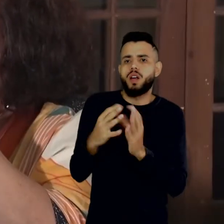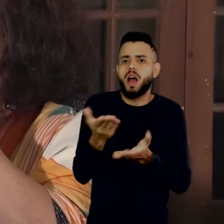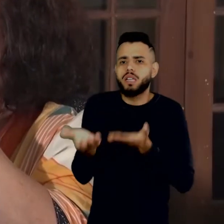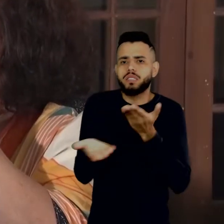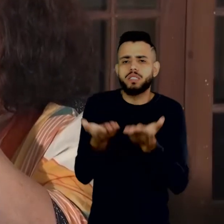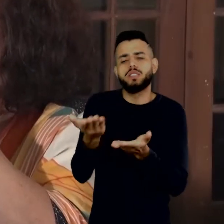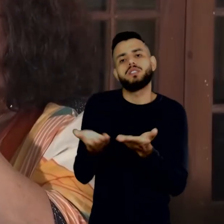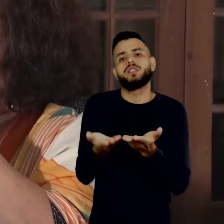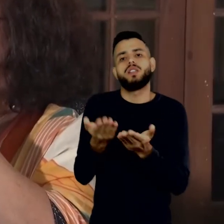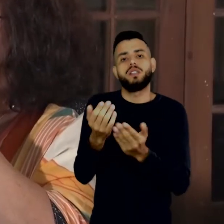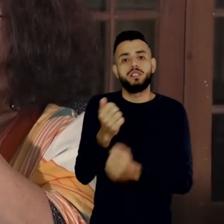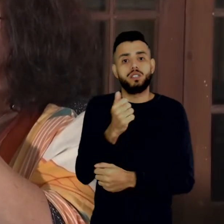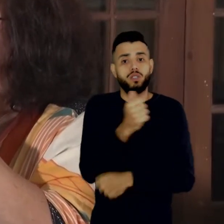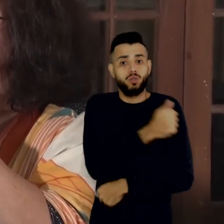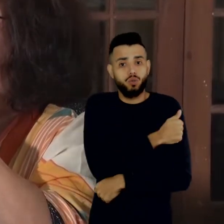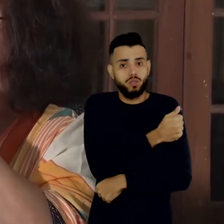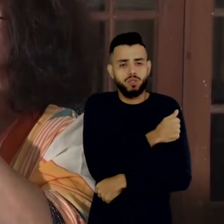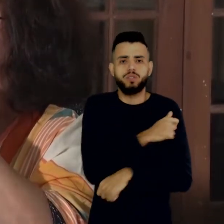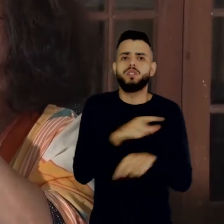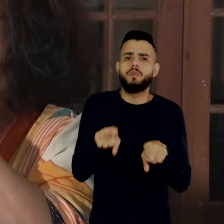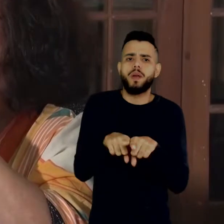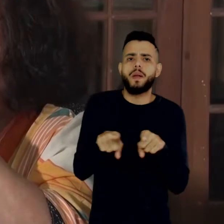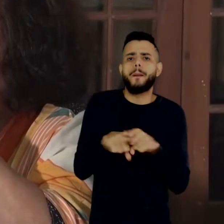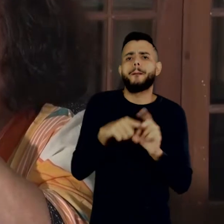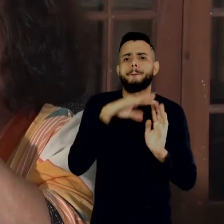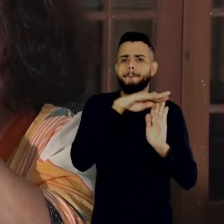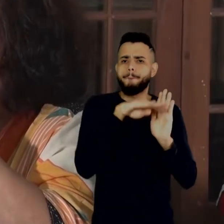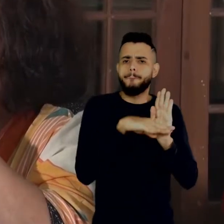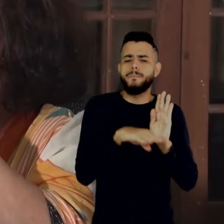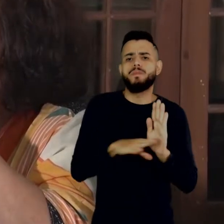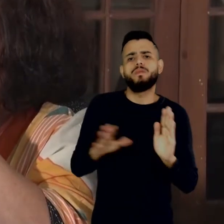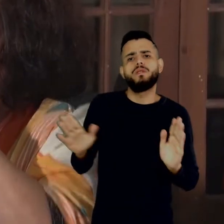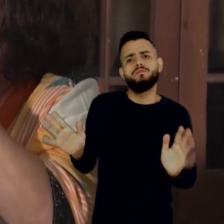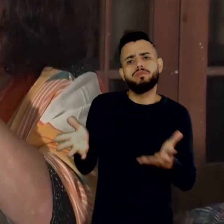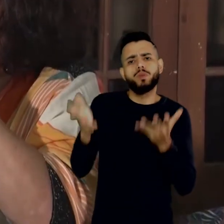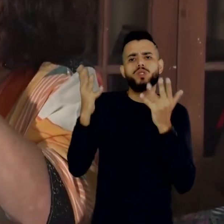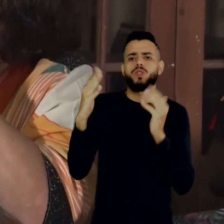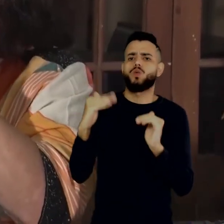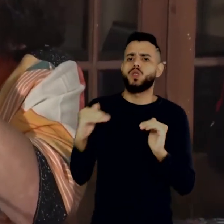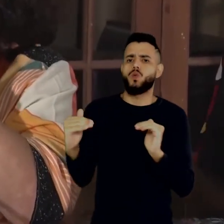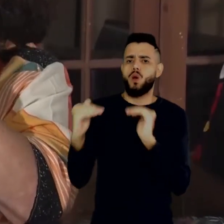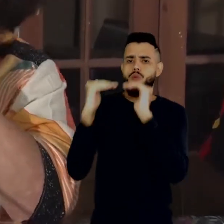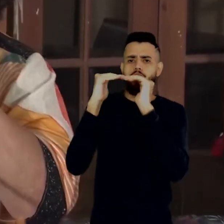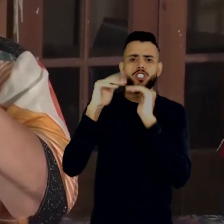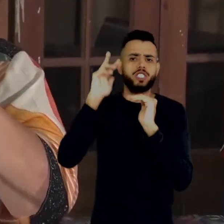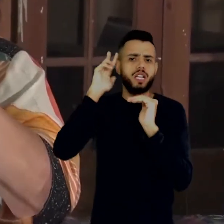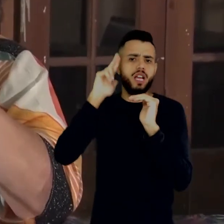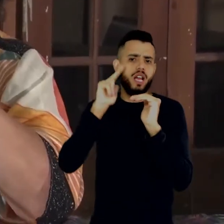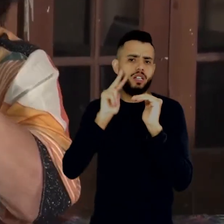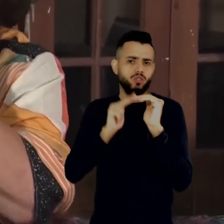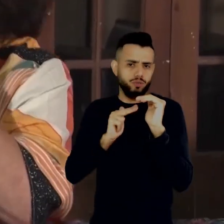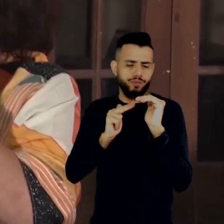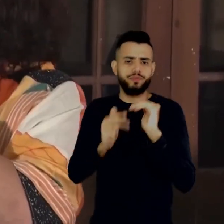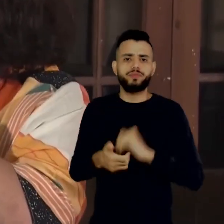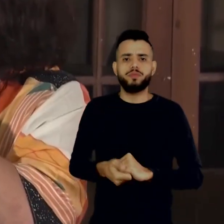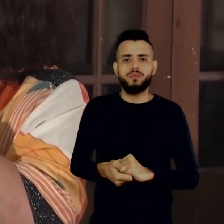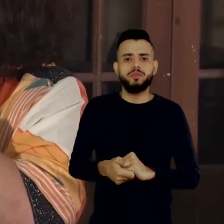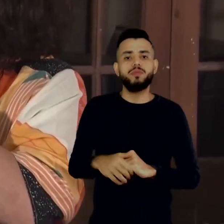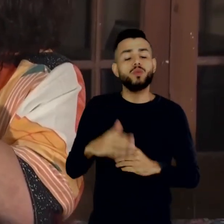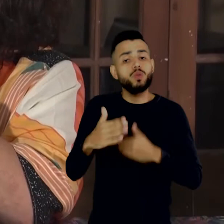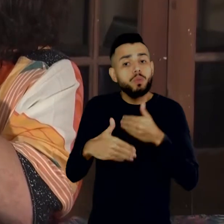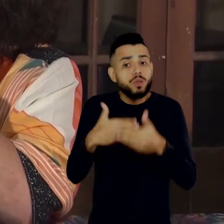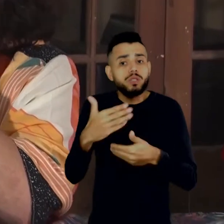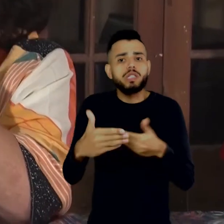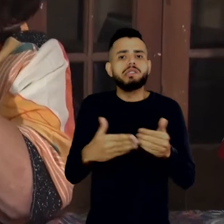estudantil ou à agenda de promoção da igualdade étnico-racial. Constatam-se processos emperrados no